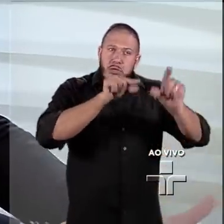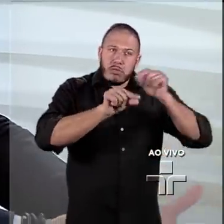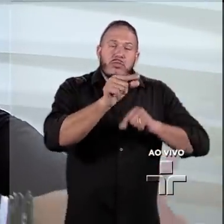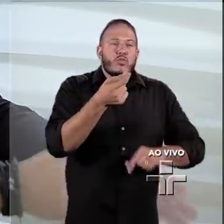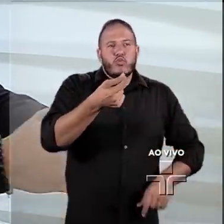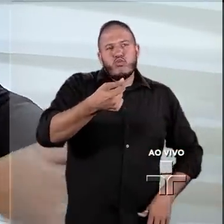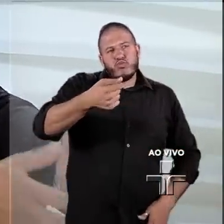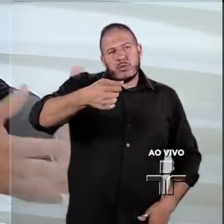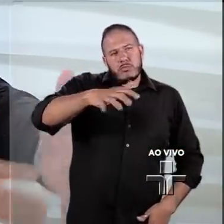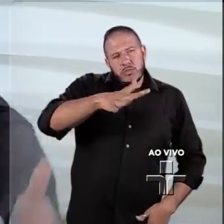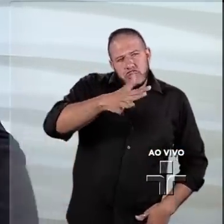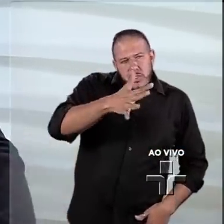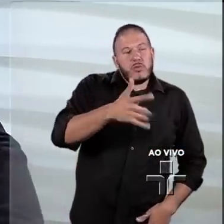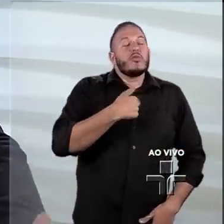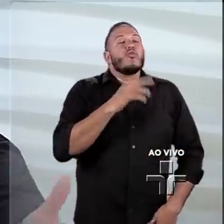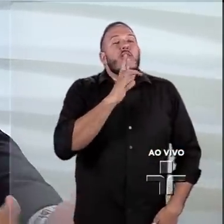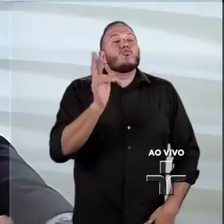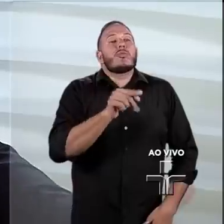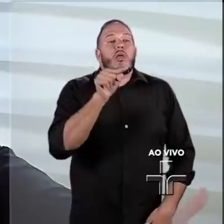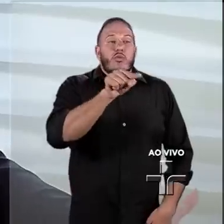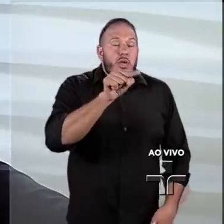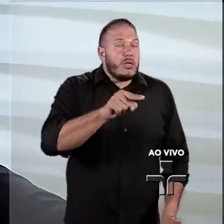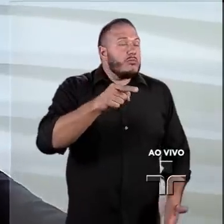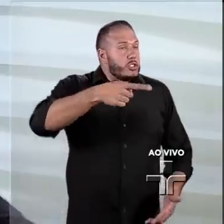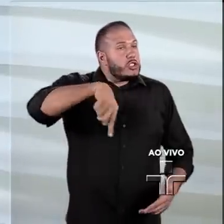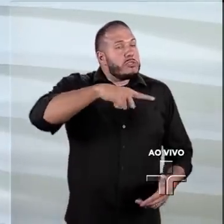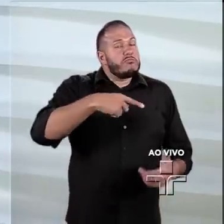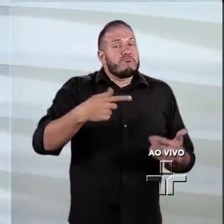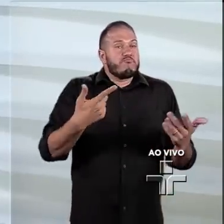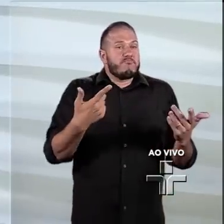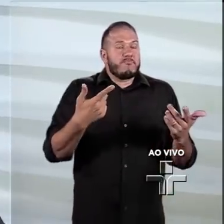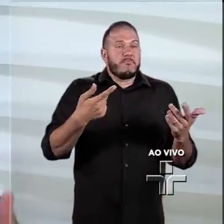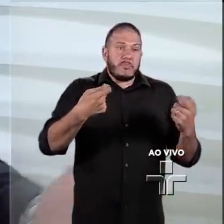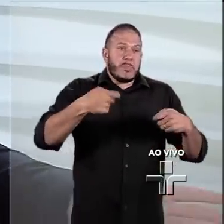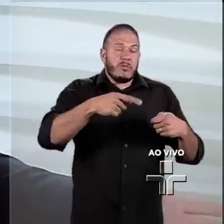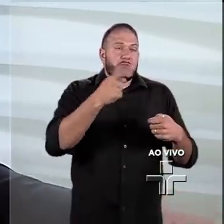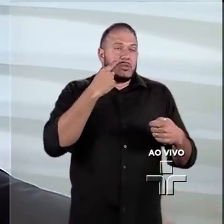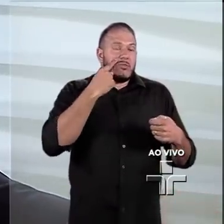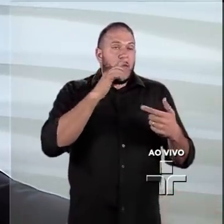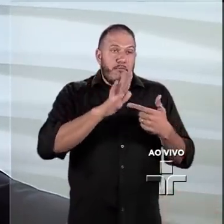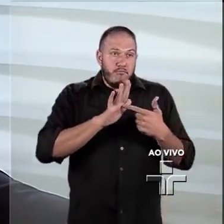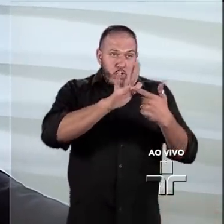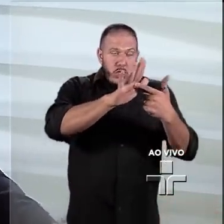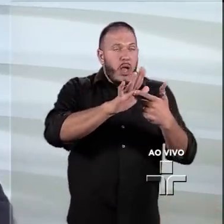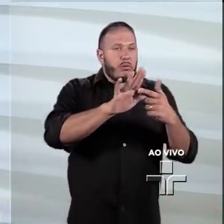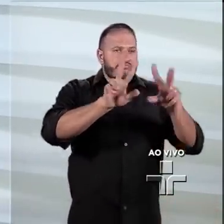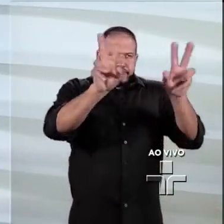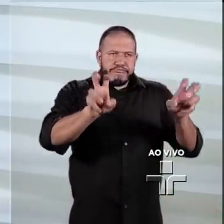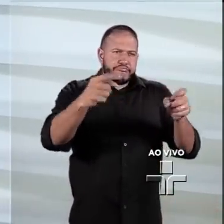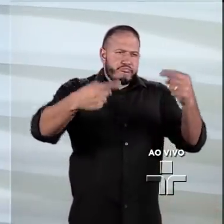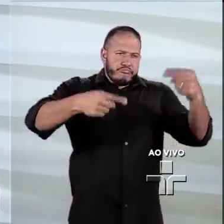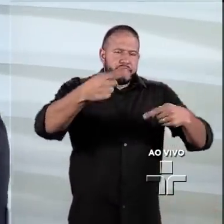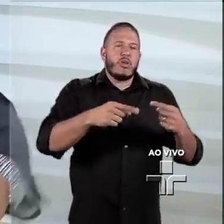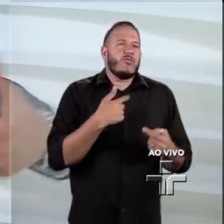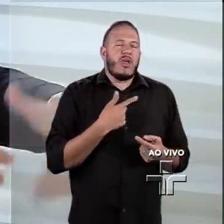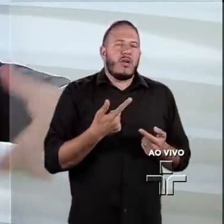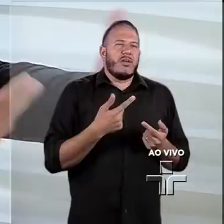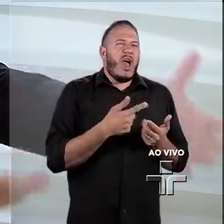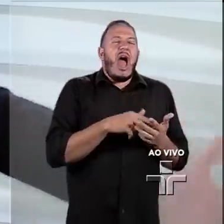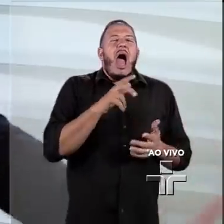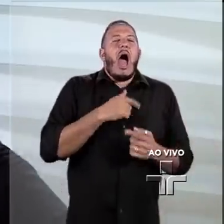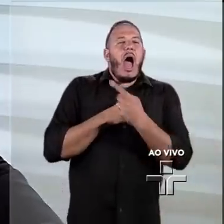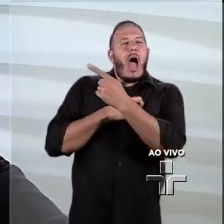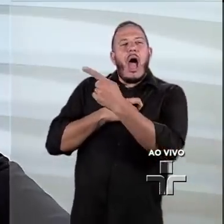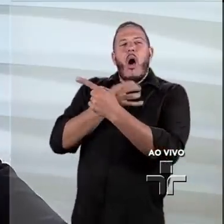custa tanto e o resultado é esse. A gente precisa botar luz sobre essa discussão. Isso não pode ser assim, o